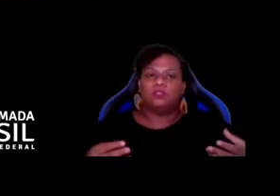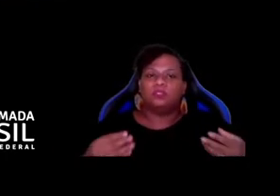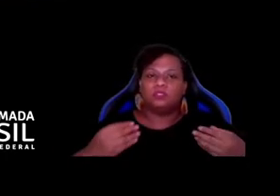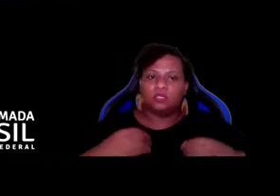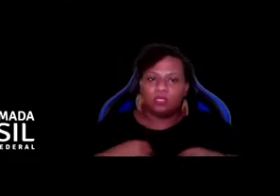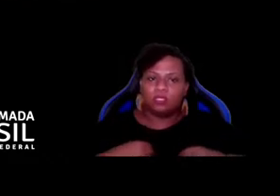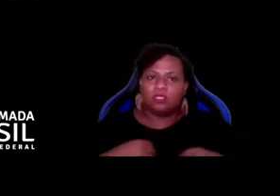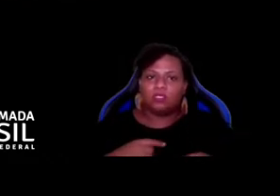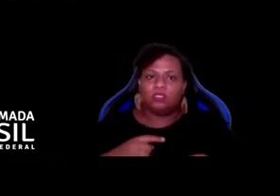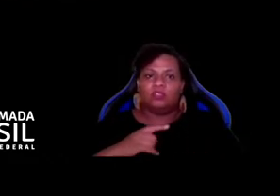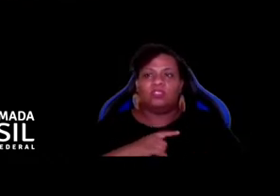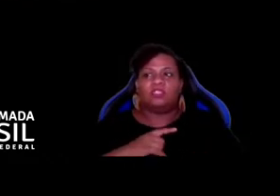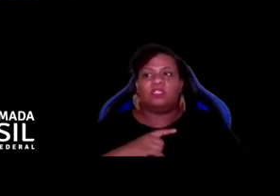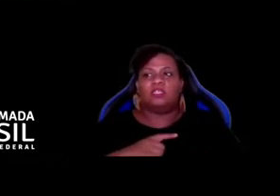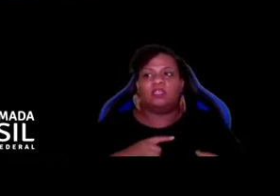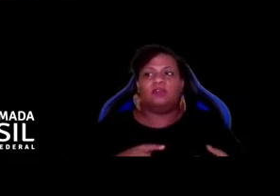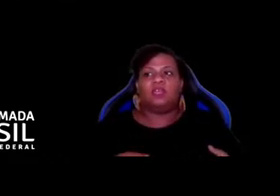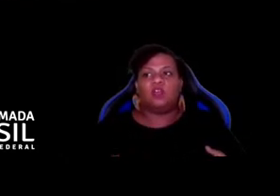forma muito